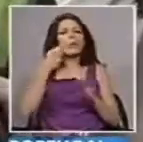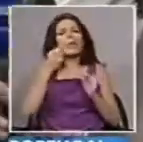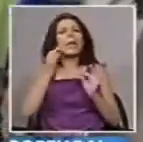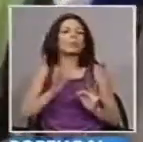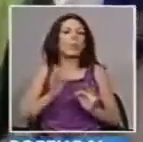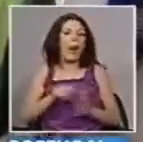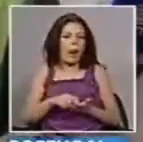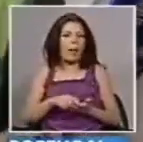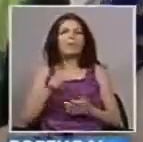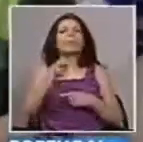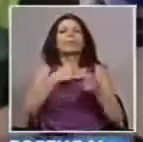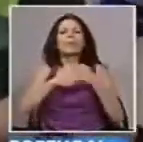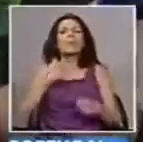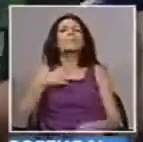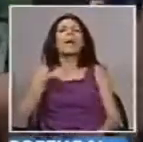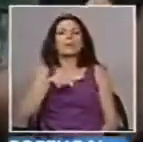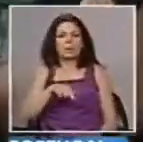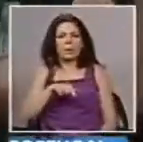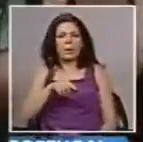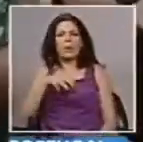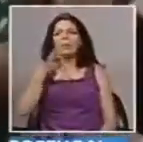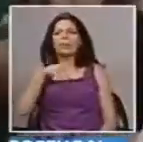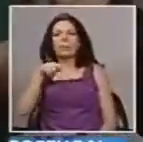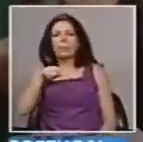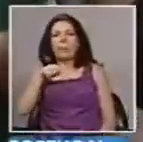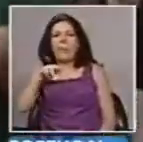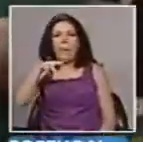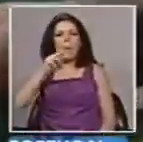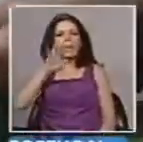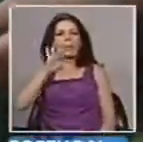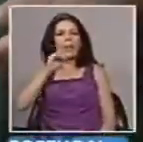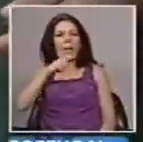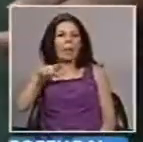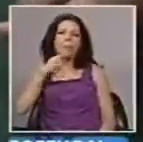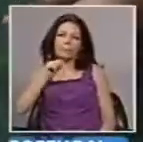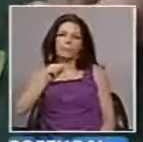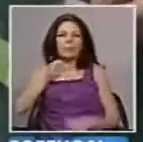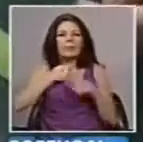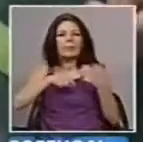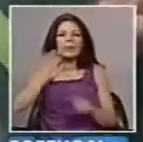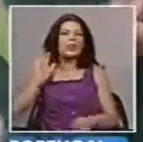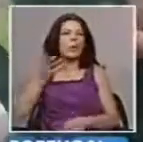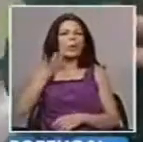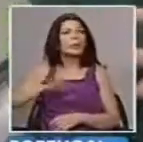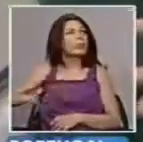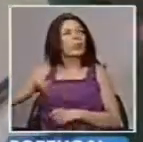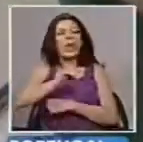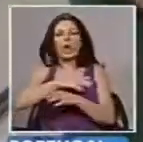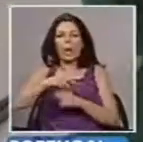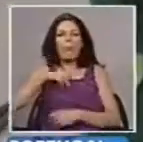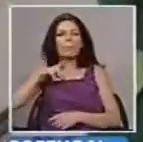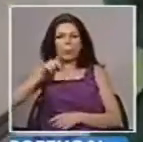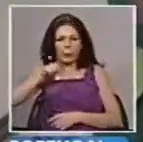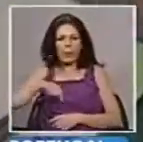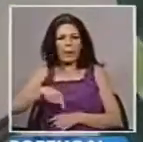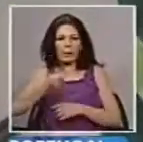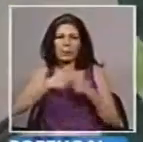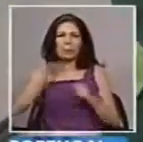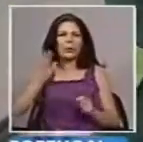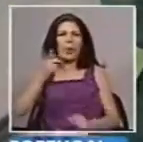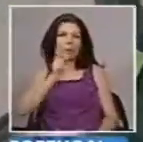natural. Mas a que vende mais continua a ser o manjericão. O manjericão é a erva mais vendida em toda a Europa, em Portugal também,